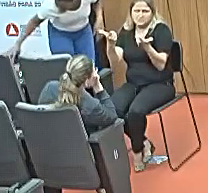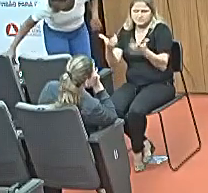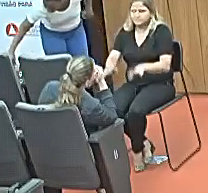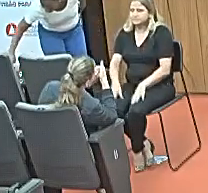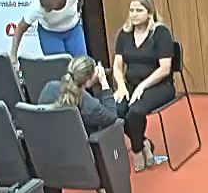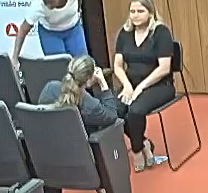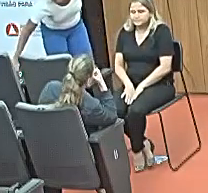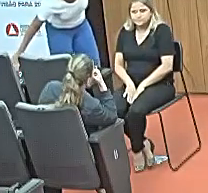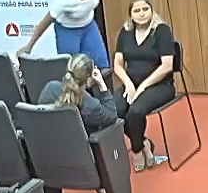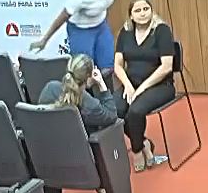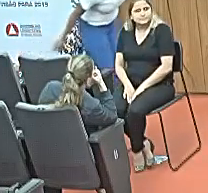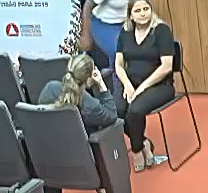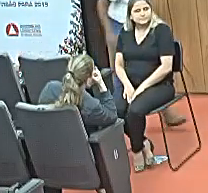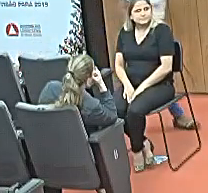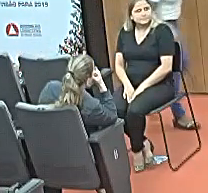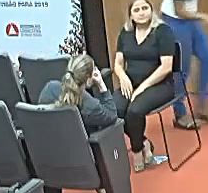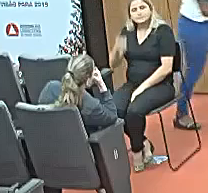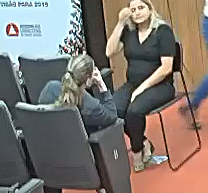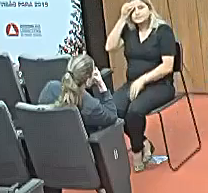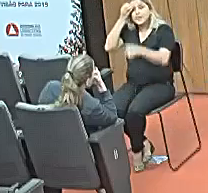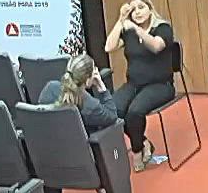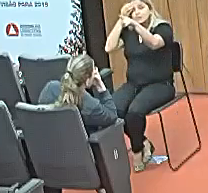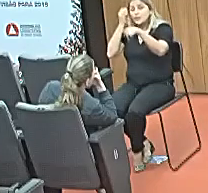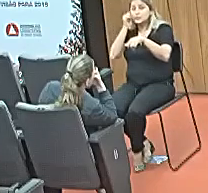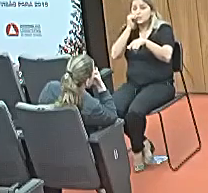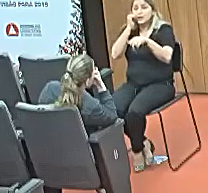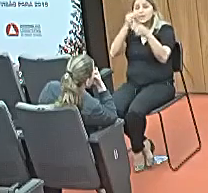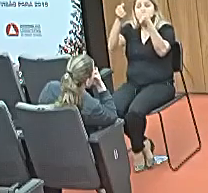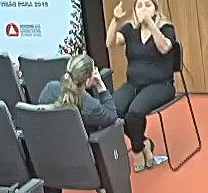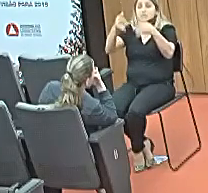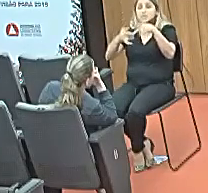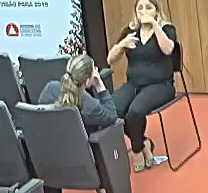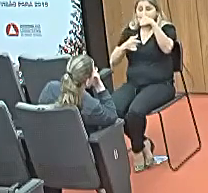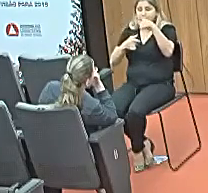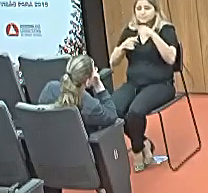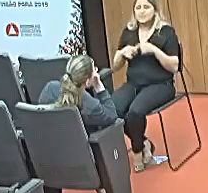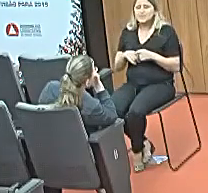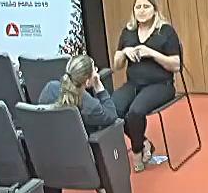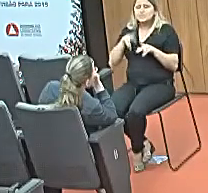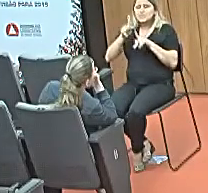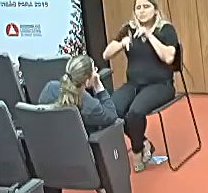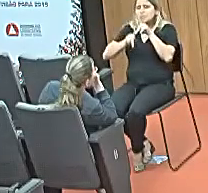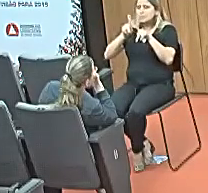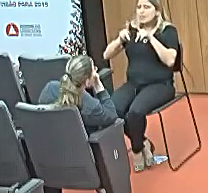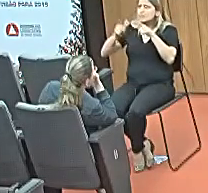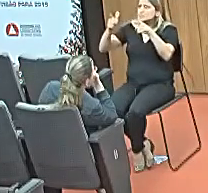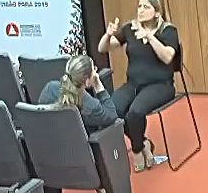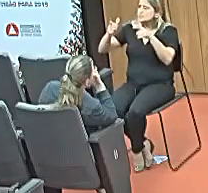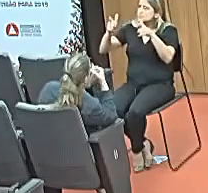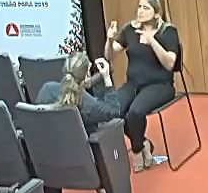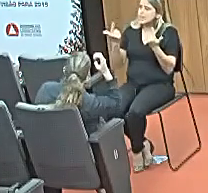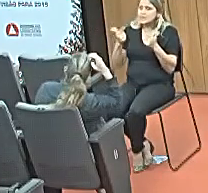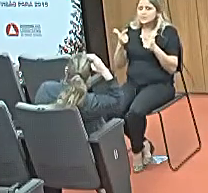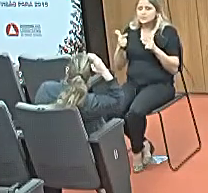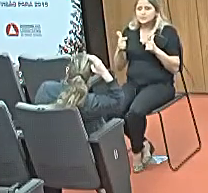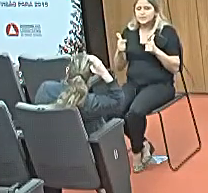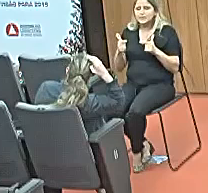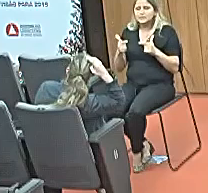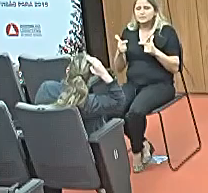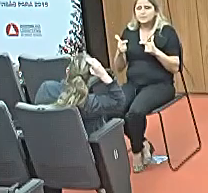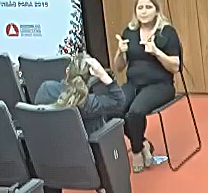a população de lá que não têm é condições de é implementar é